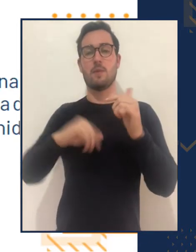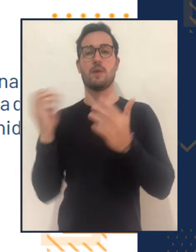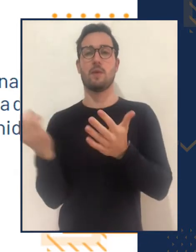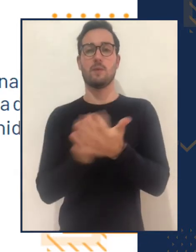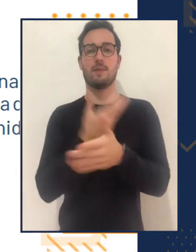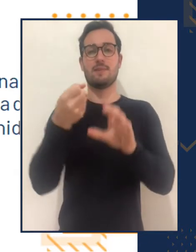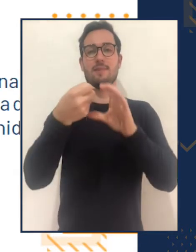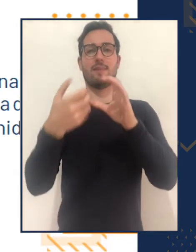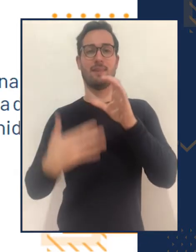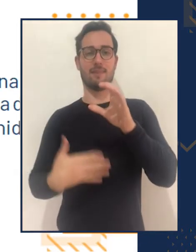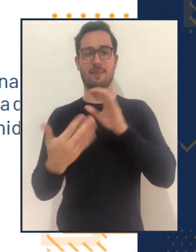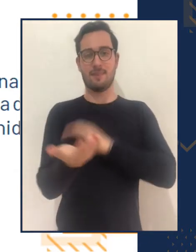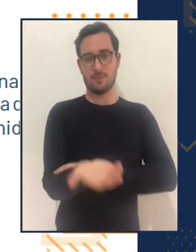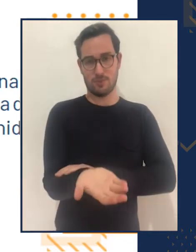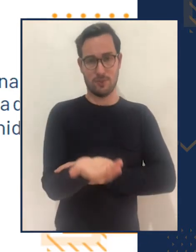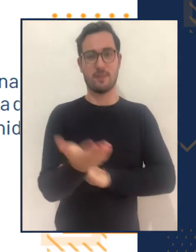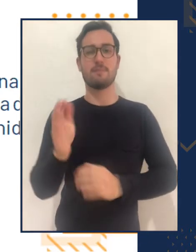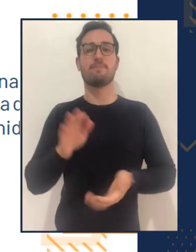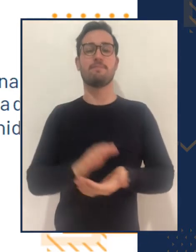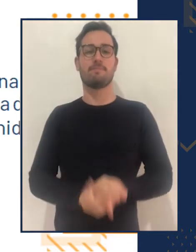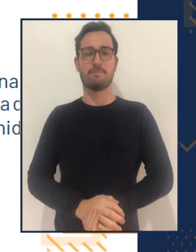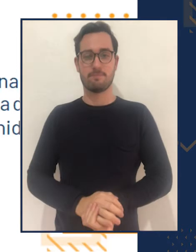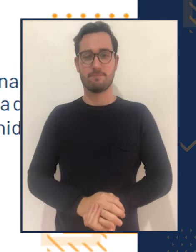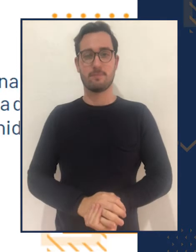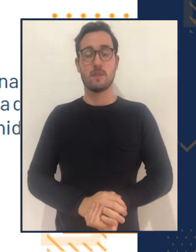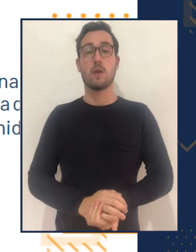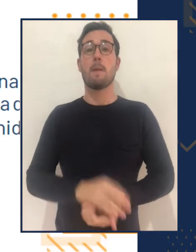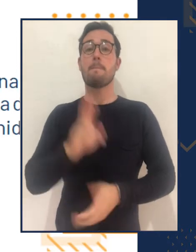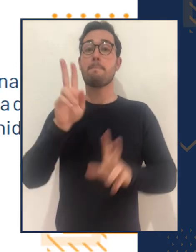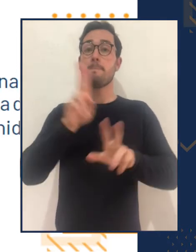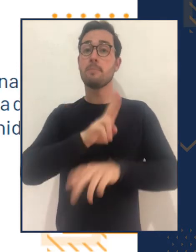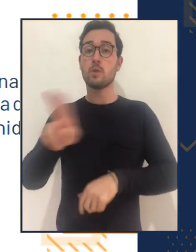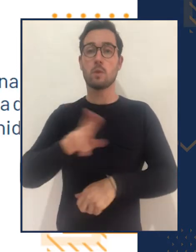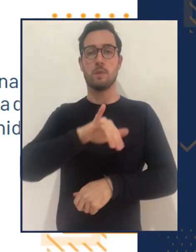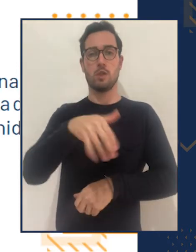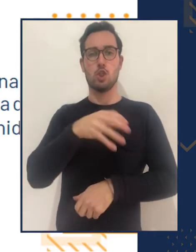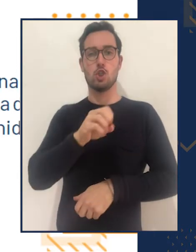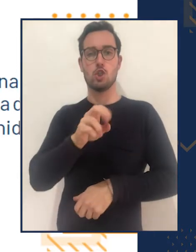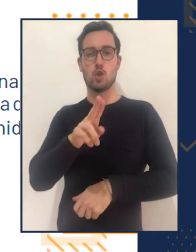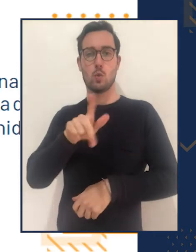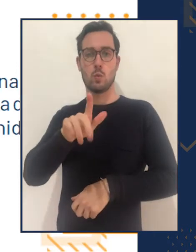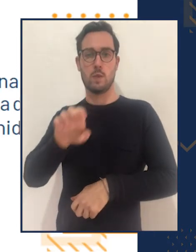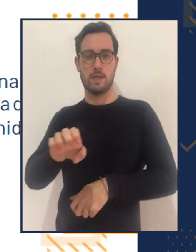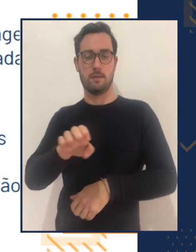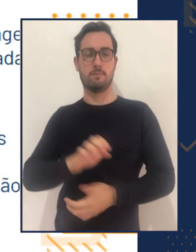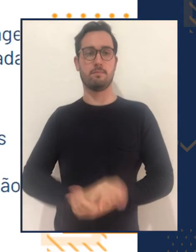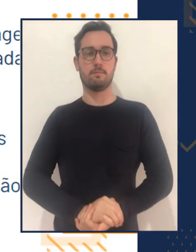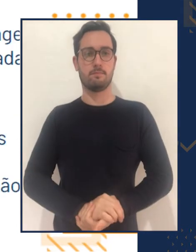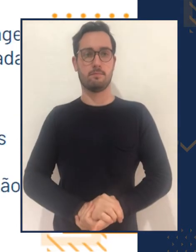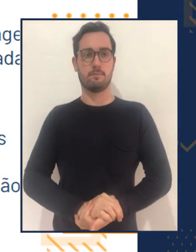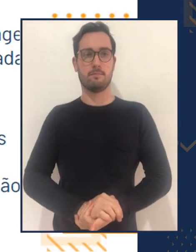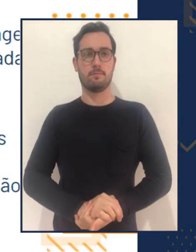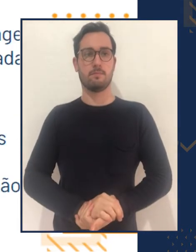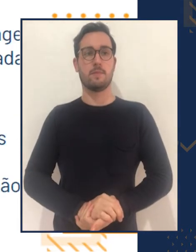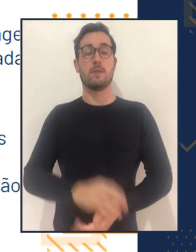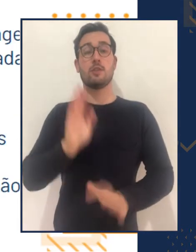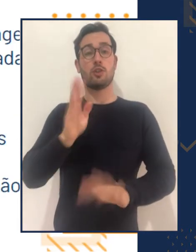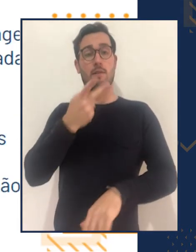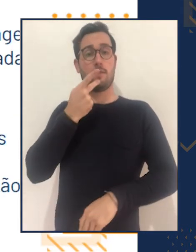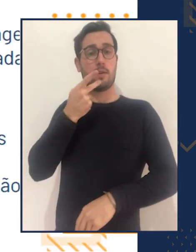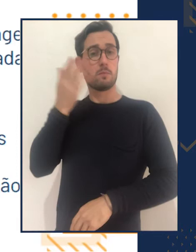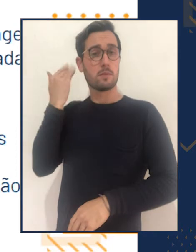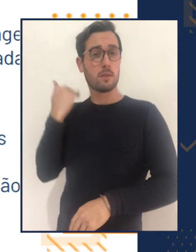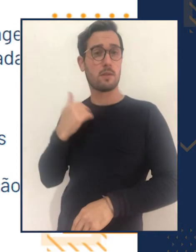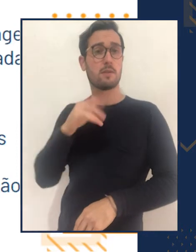que pode ser caracterizado então pelo efeito Joule. A classificação dos materiais, então,